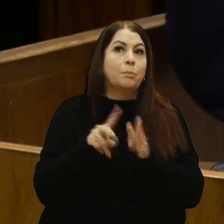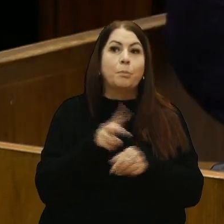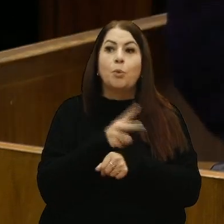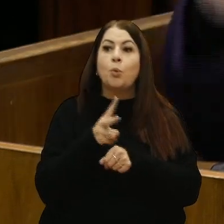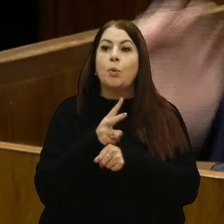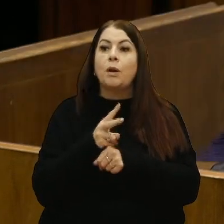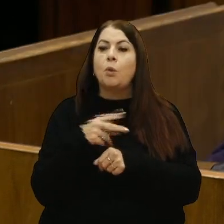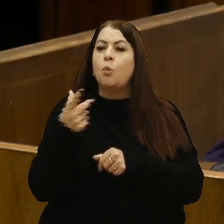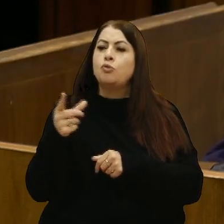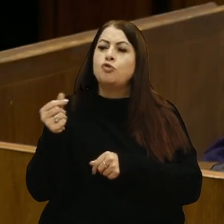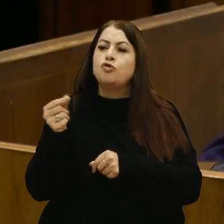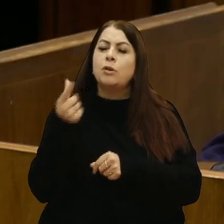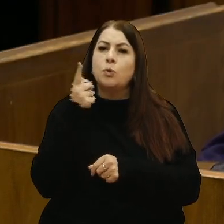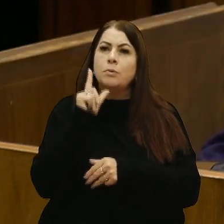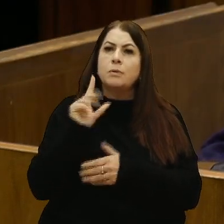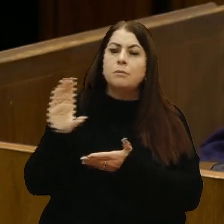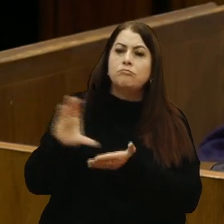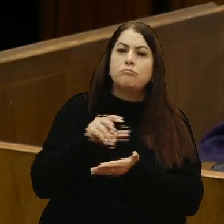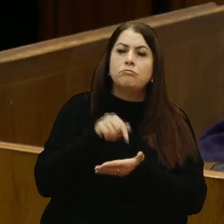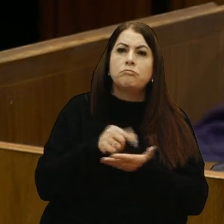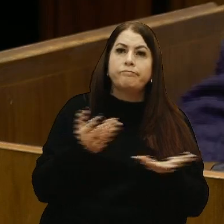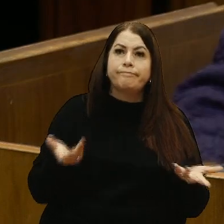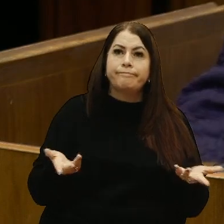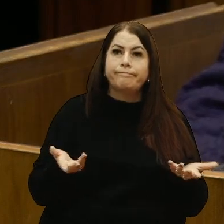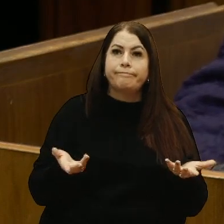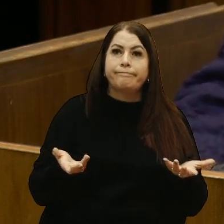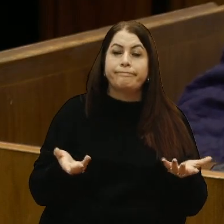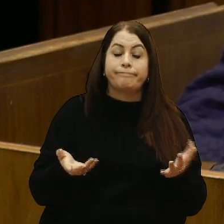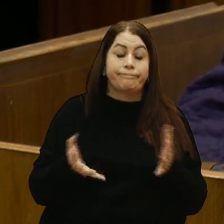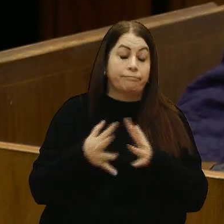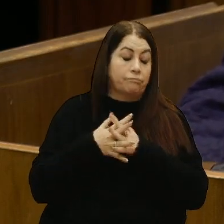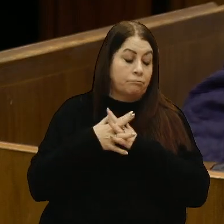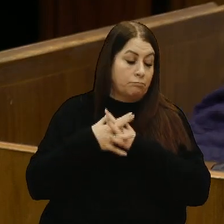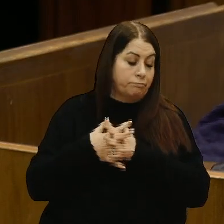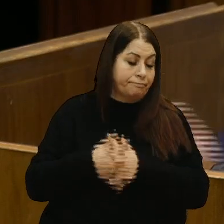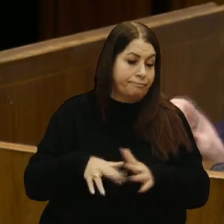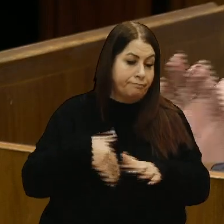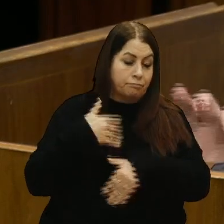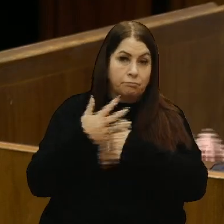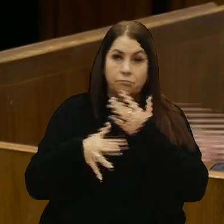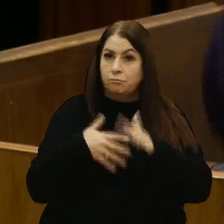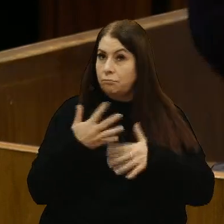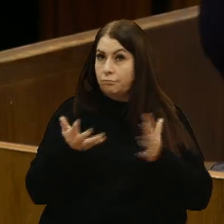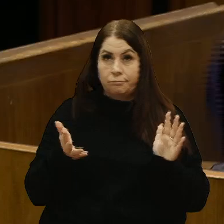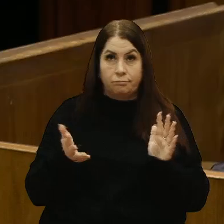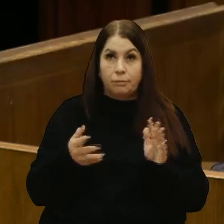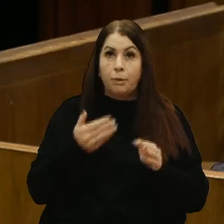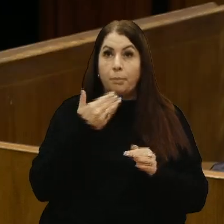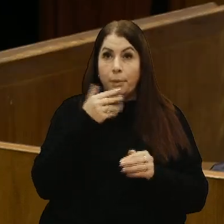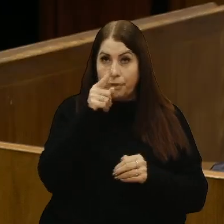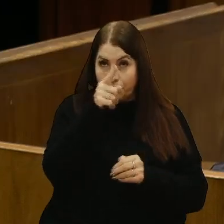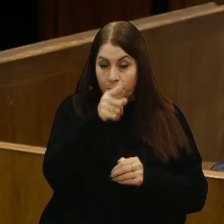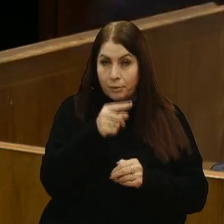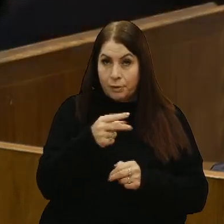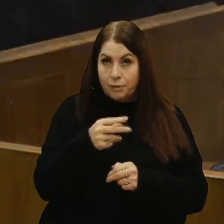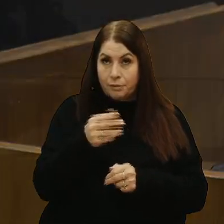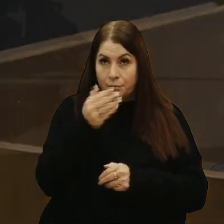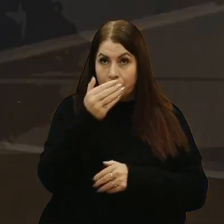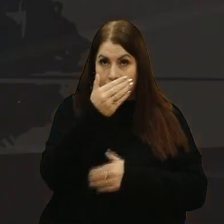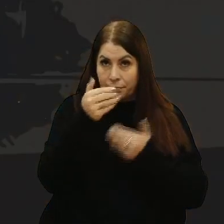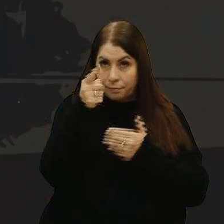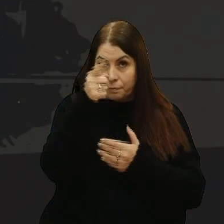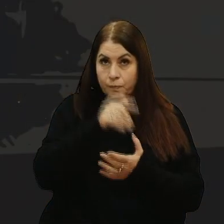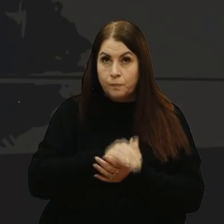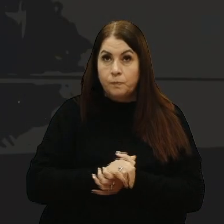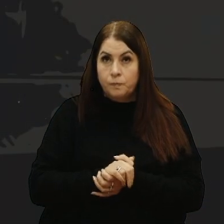estão as nossas emendas, é uma tribulação. É uma tribulação. Eu peço para passar a segunda página ali,